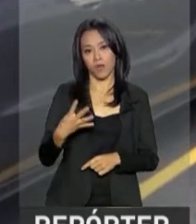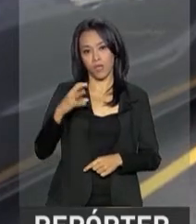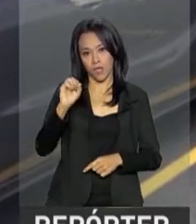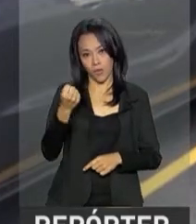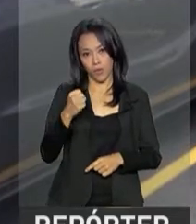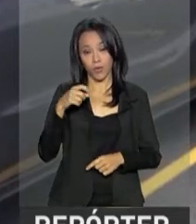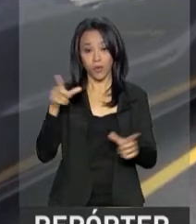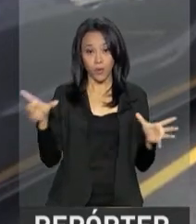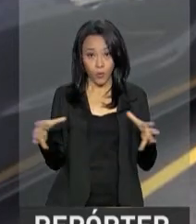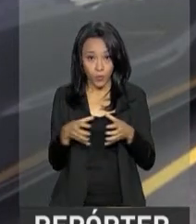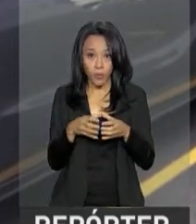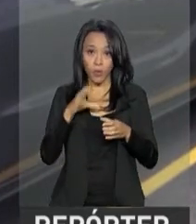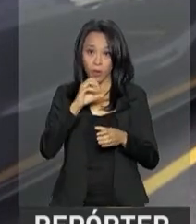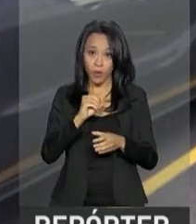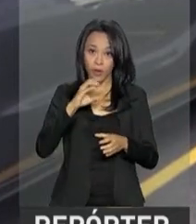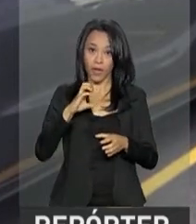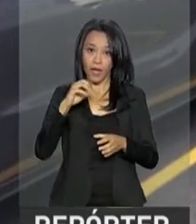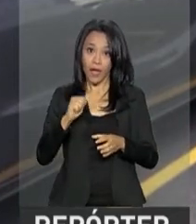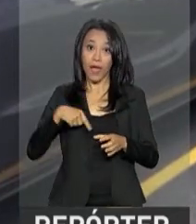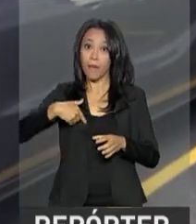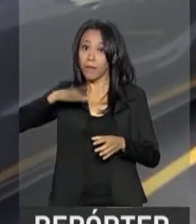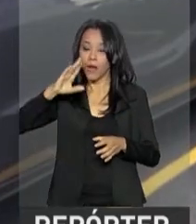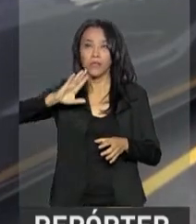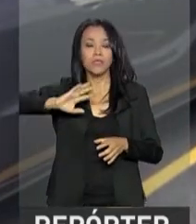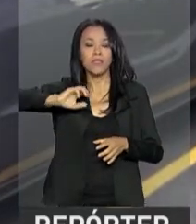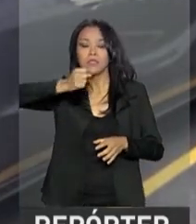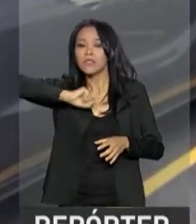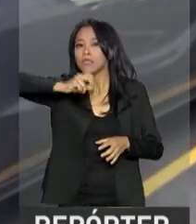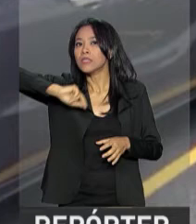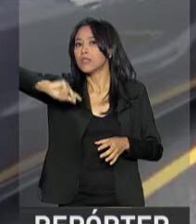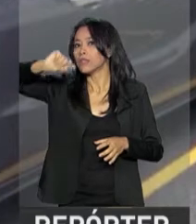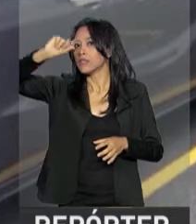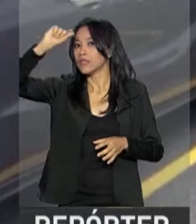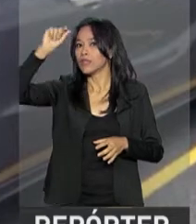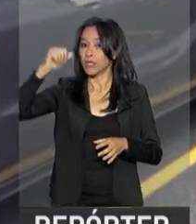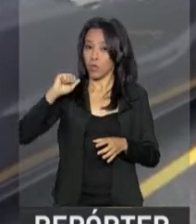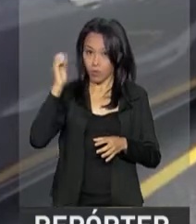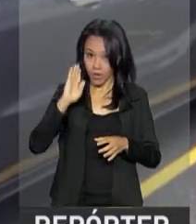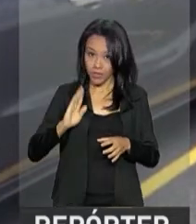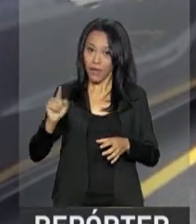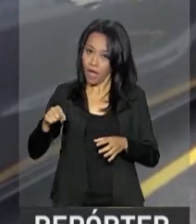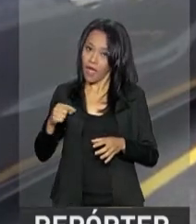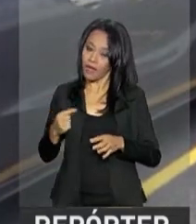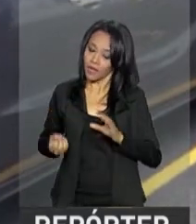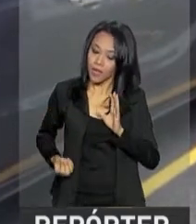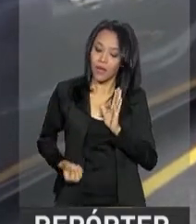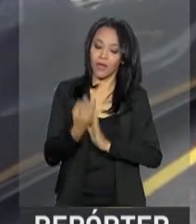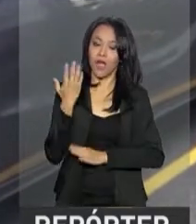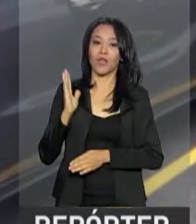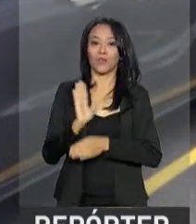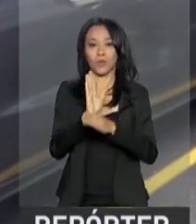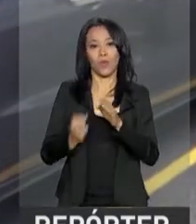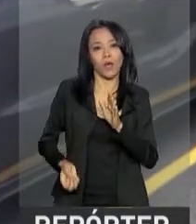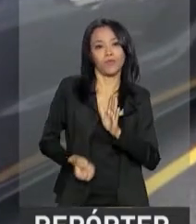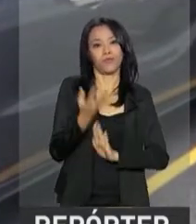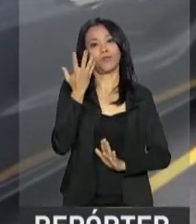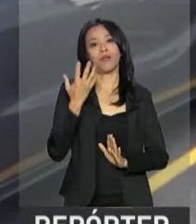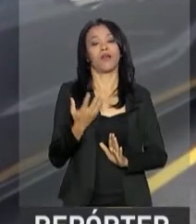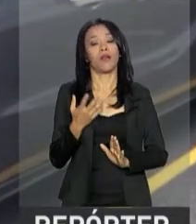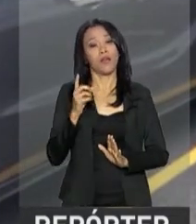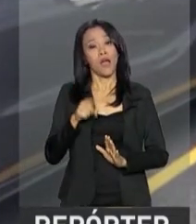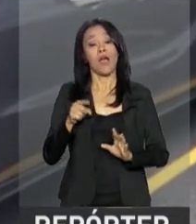regional em funcionamento no mundo o brasil é membro fundador da organização a assembléia geral é